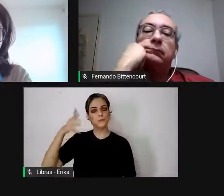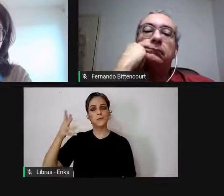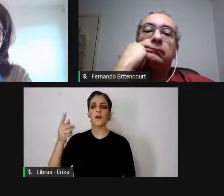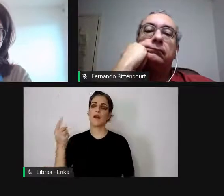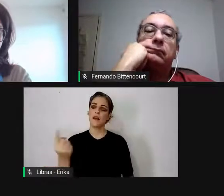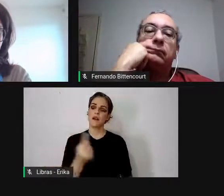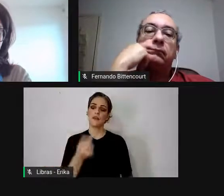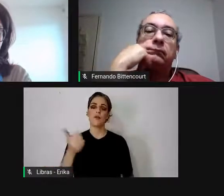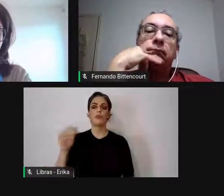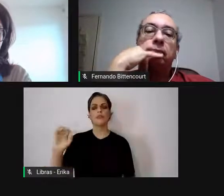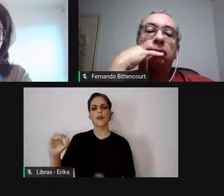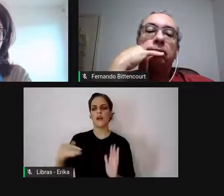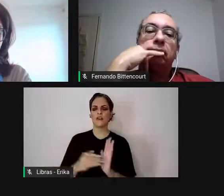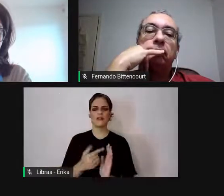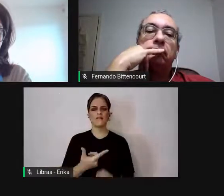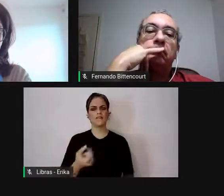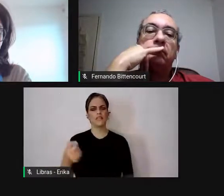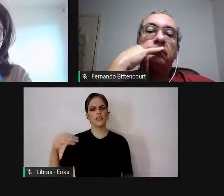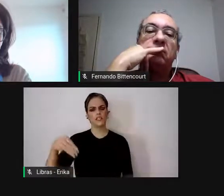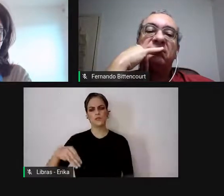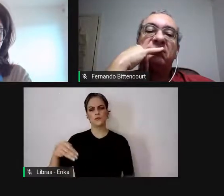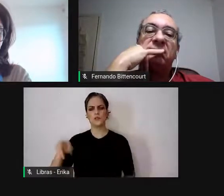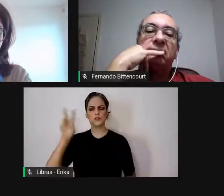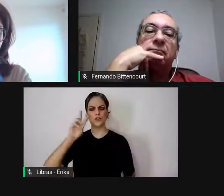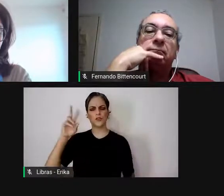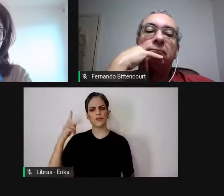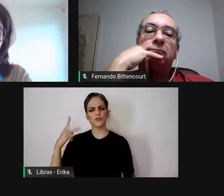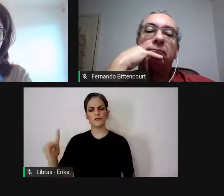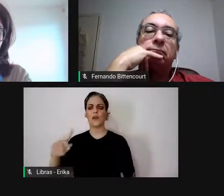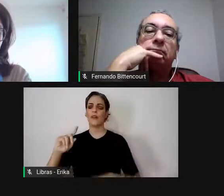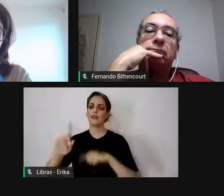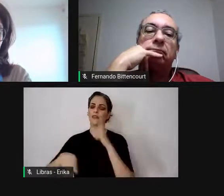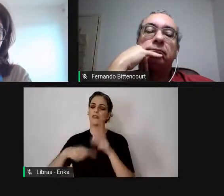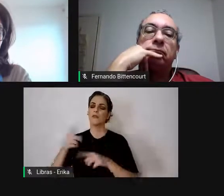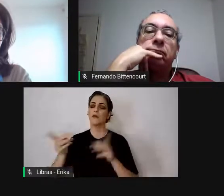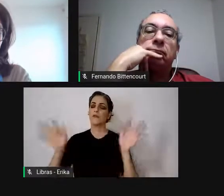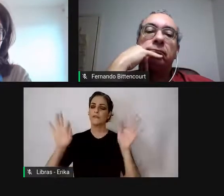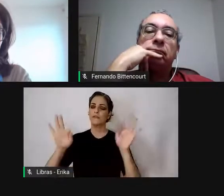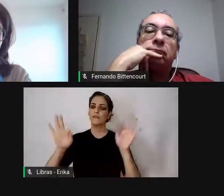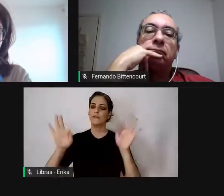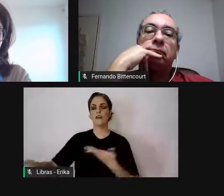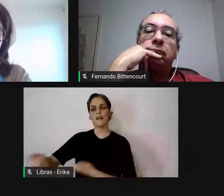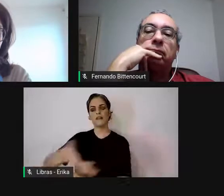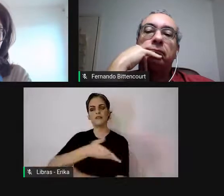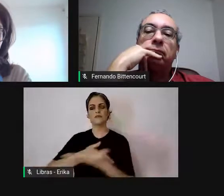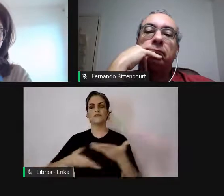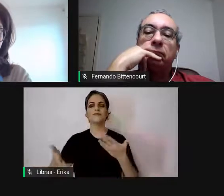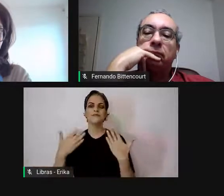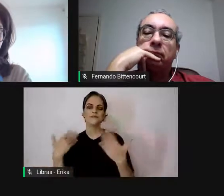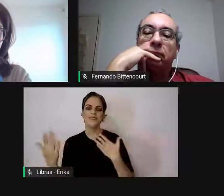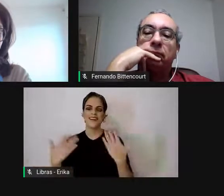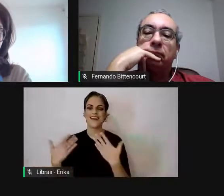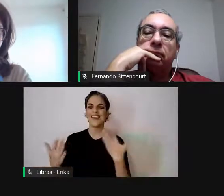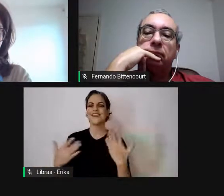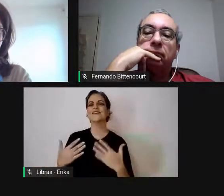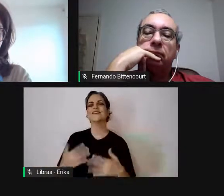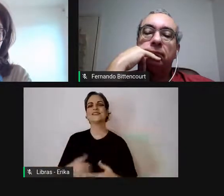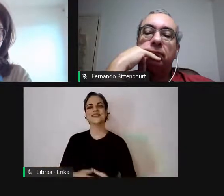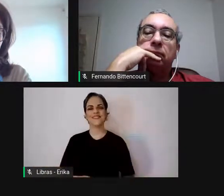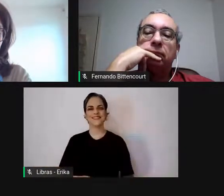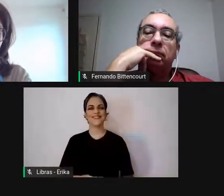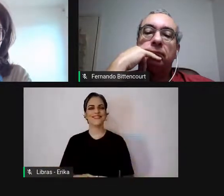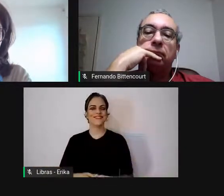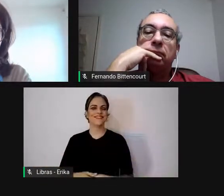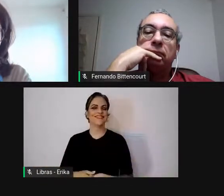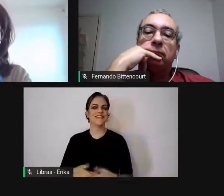histórias contadas, faremos então uma roda de conversa, debate, o mais descontraída possível. Gostaríamos